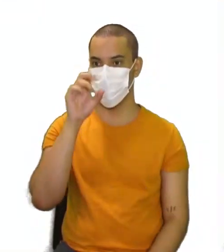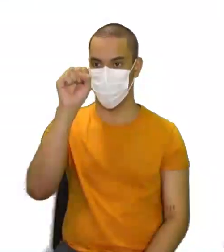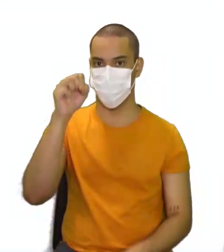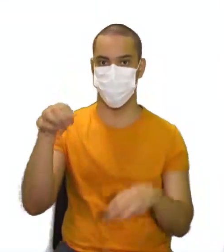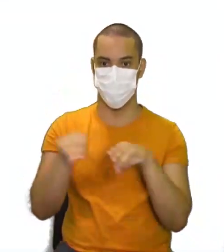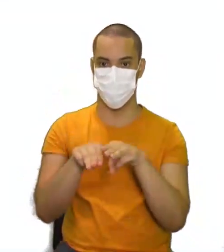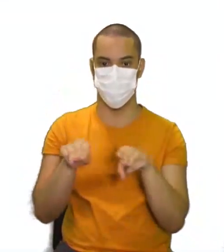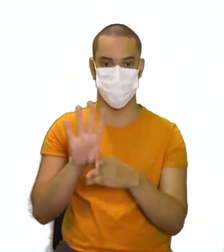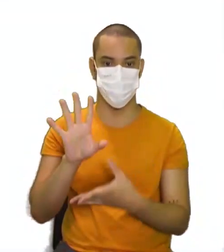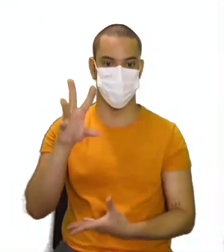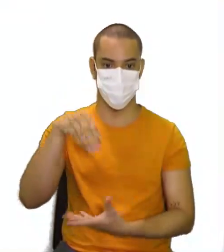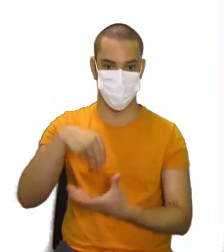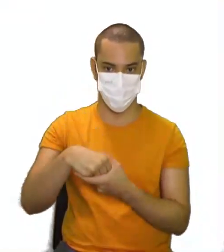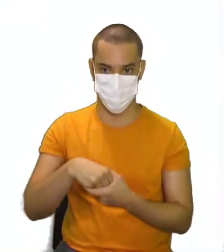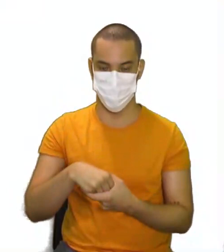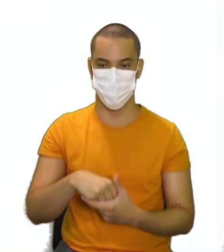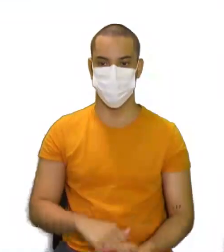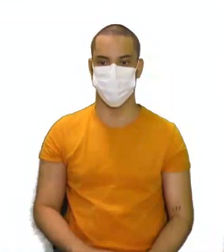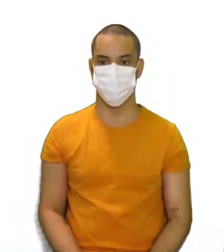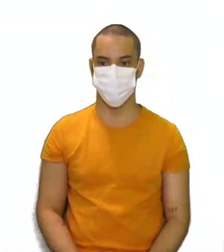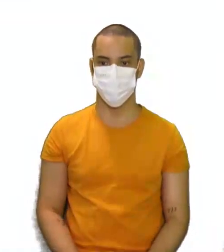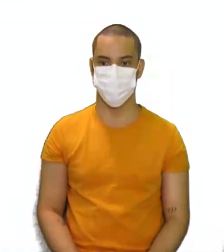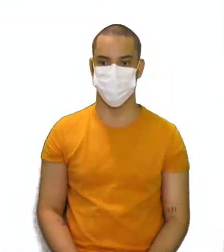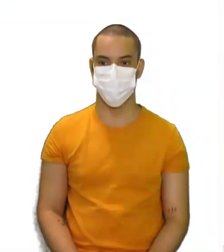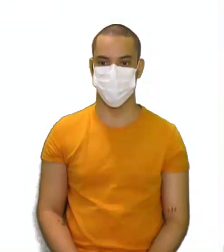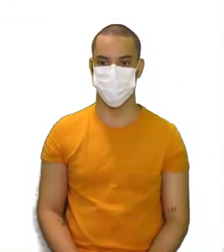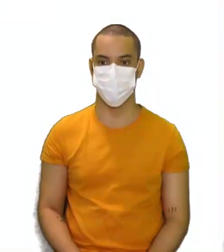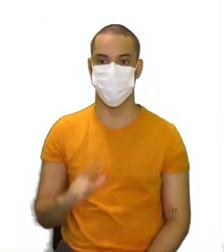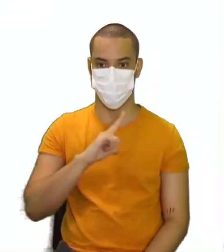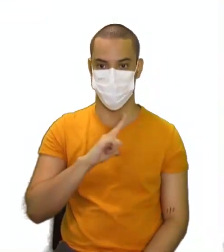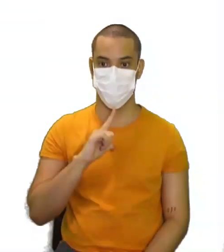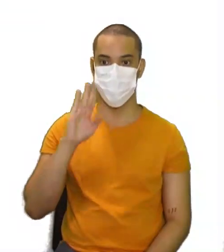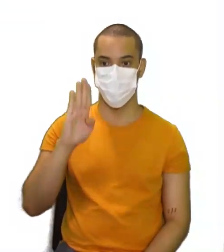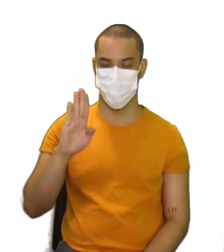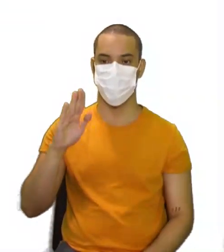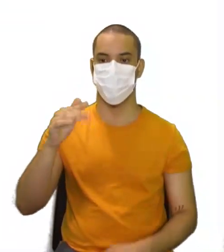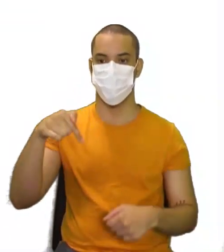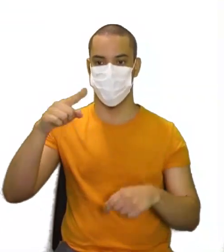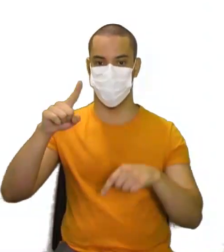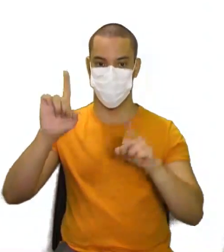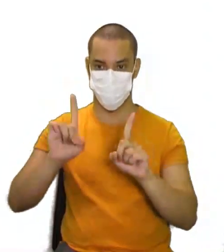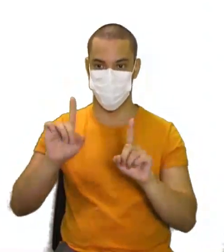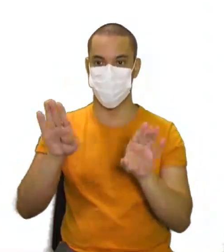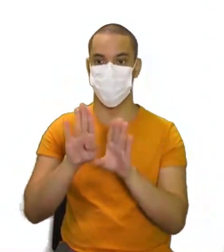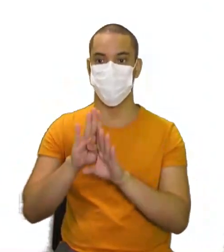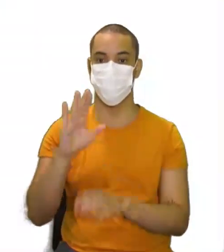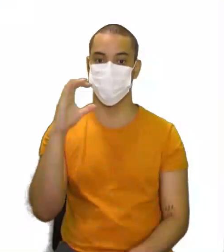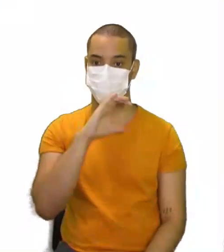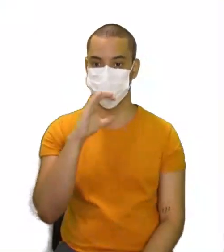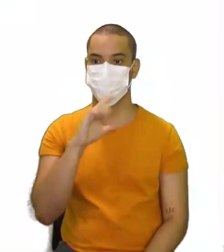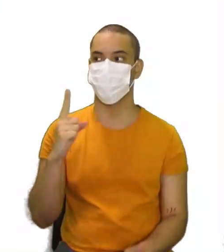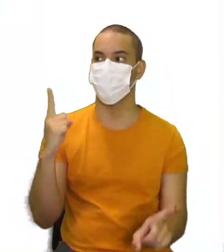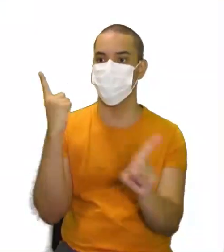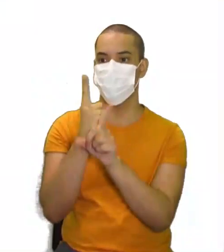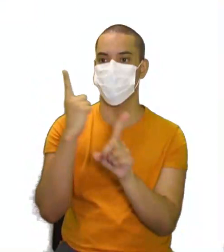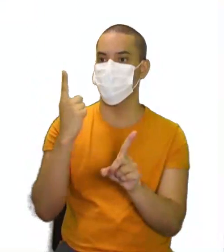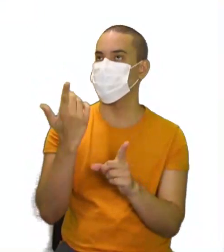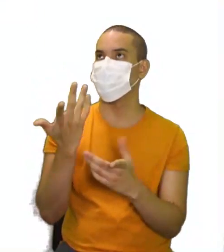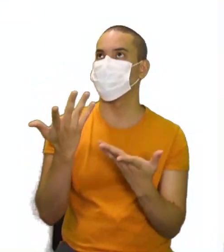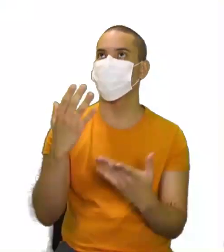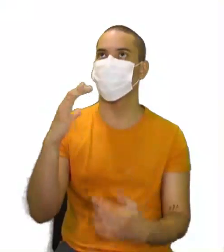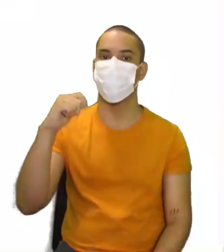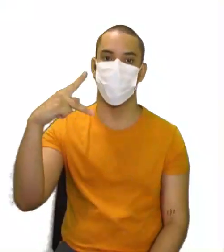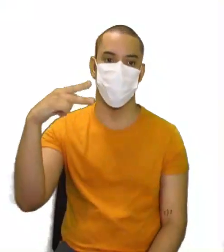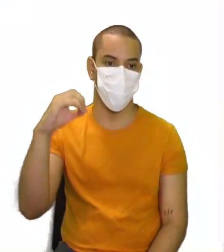Força magnética, campo, módulo da carga e velocidade. Ah, professor, eu quero achar o campo, não quero achar a